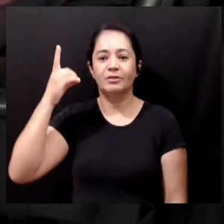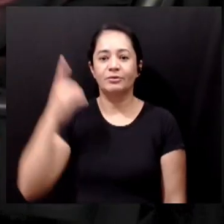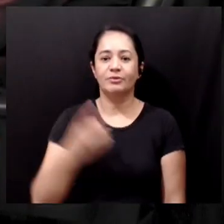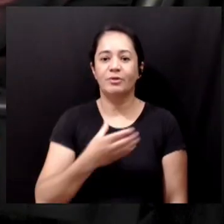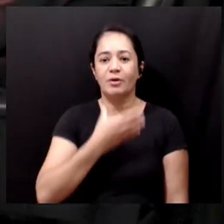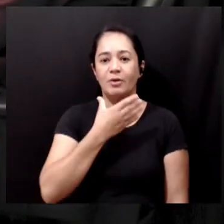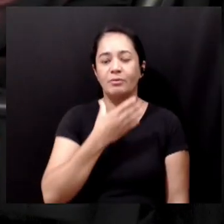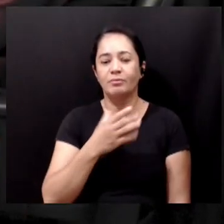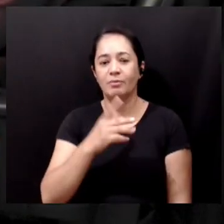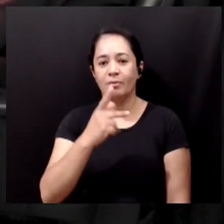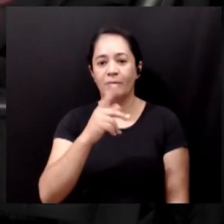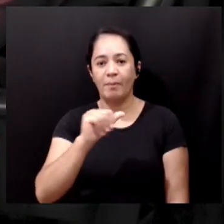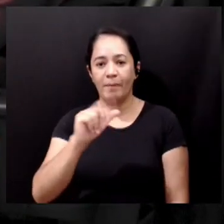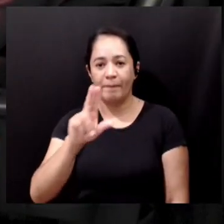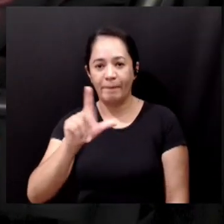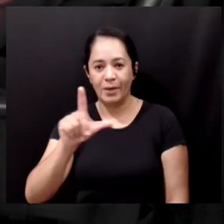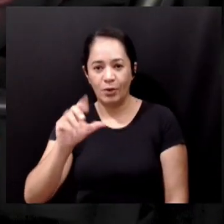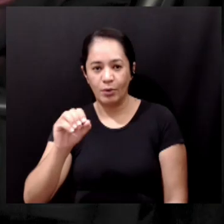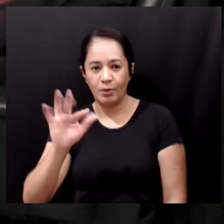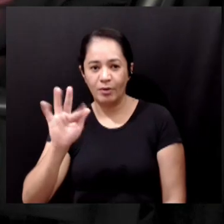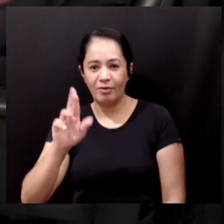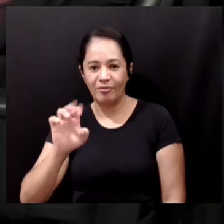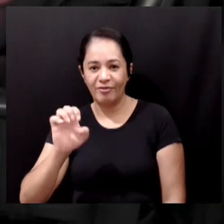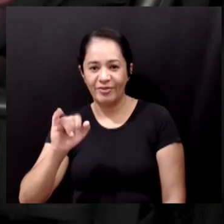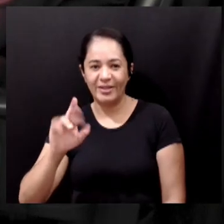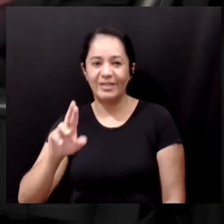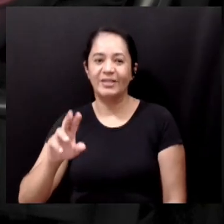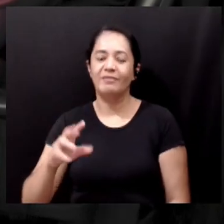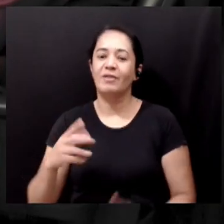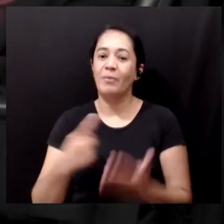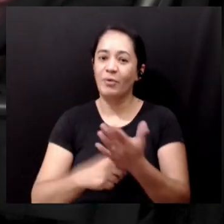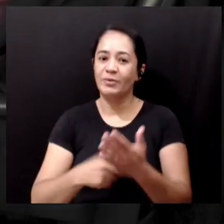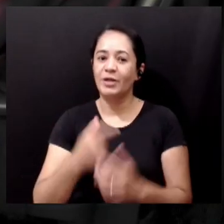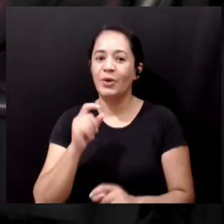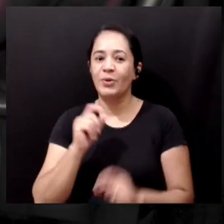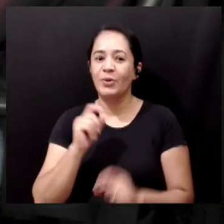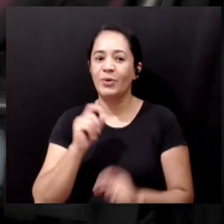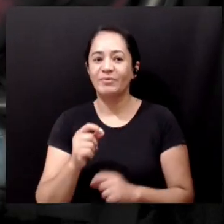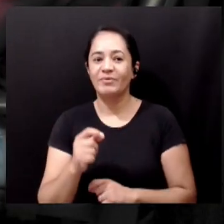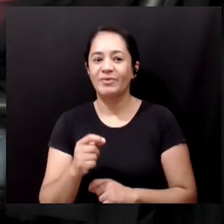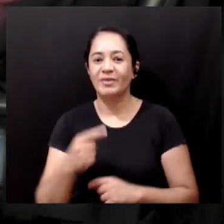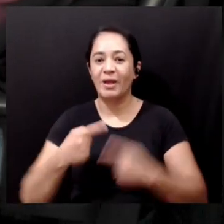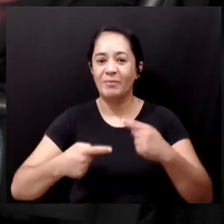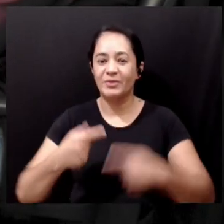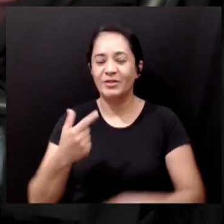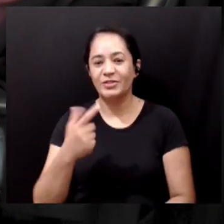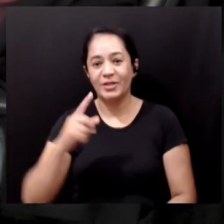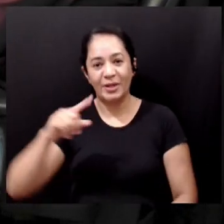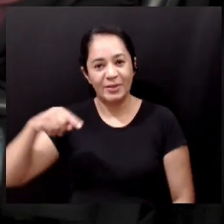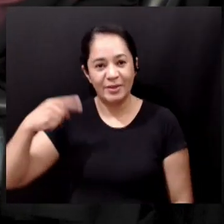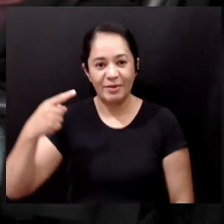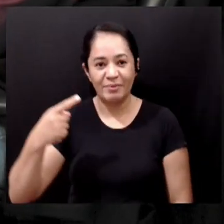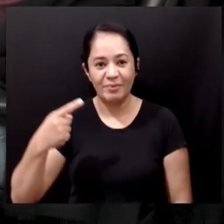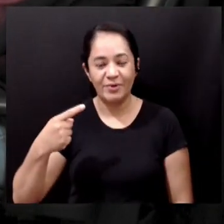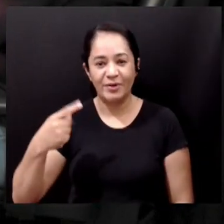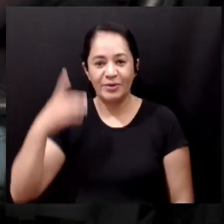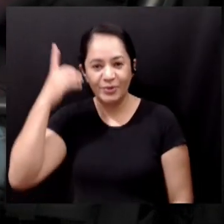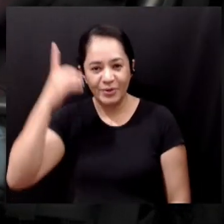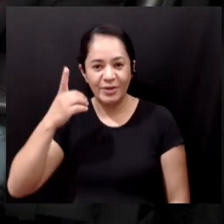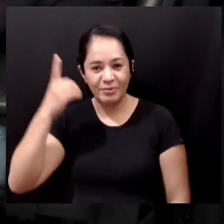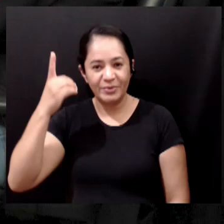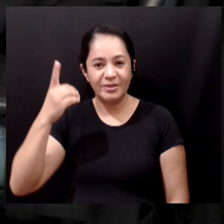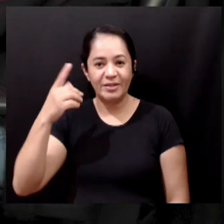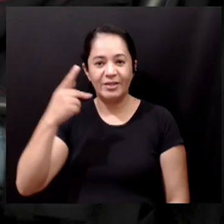coisa? É. Você vai me contar toda essa história. Política depois. Dessa inspiração do deputado Paulo Freire